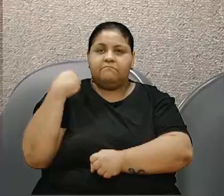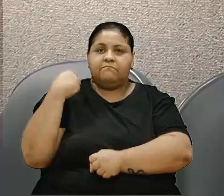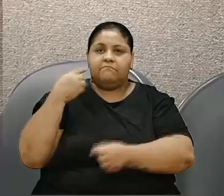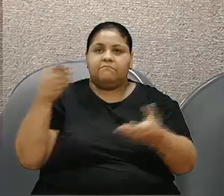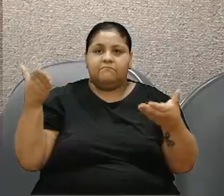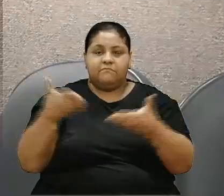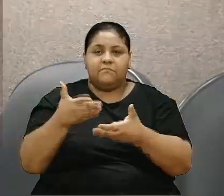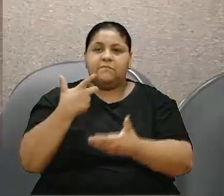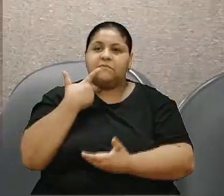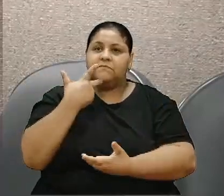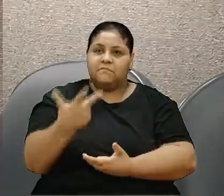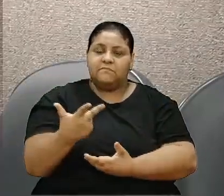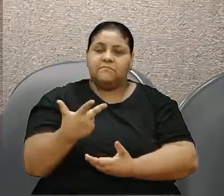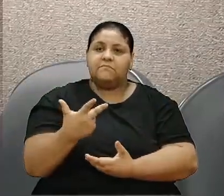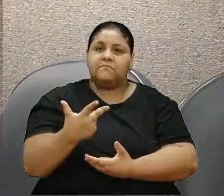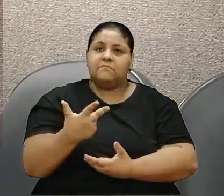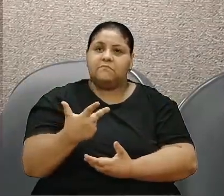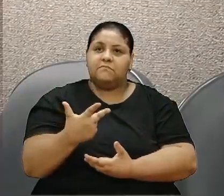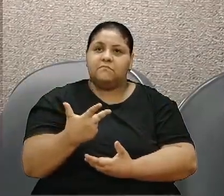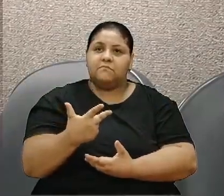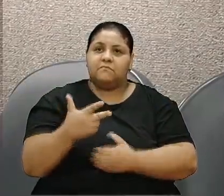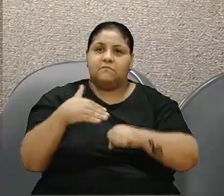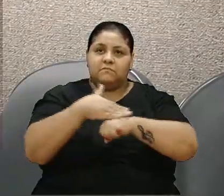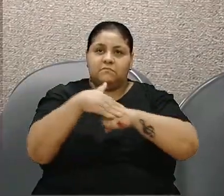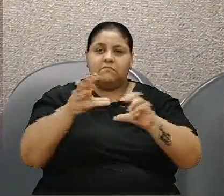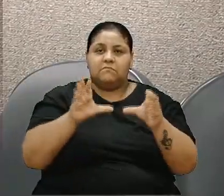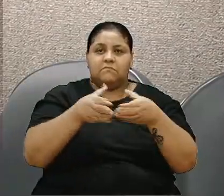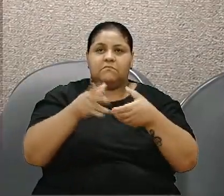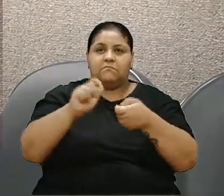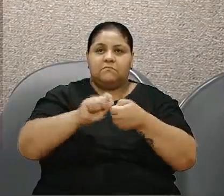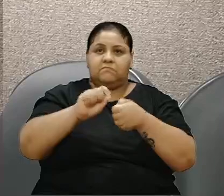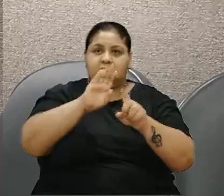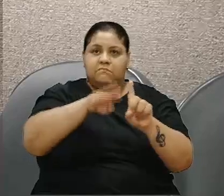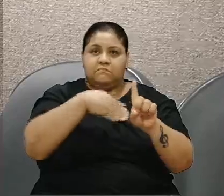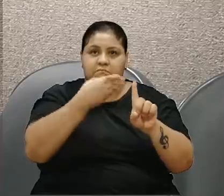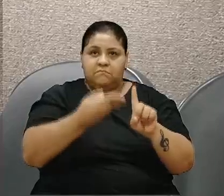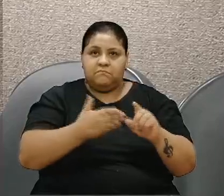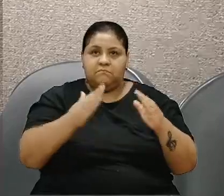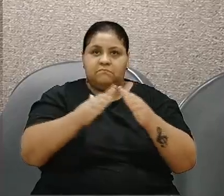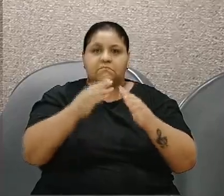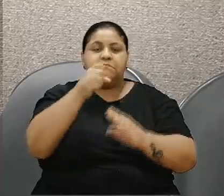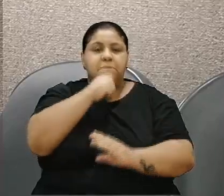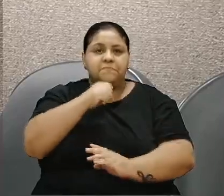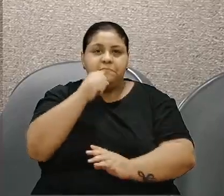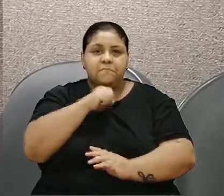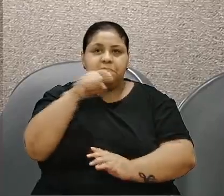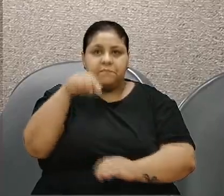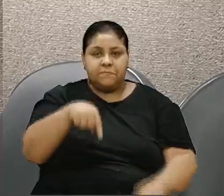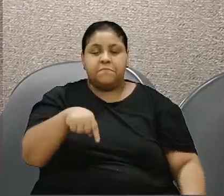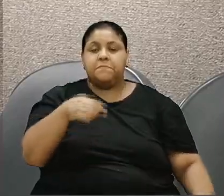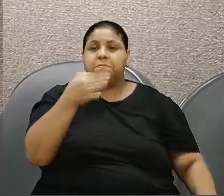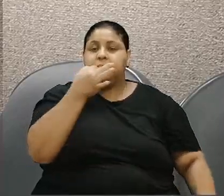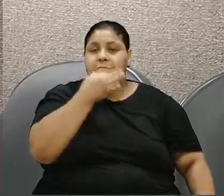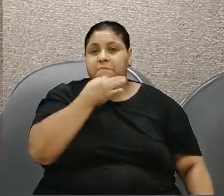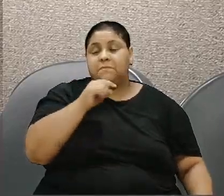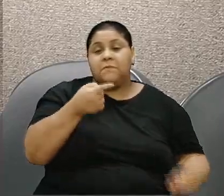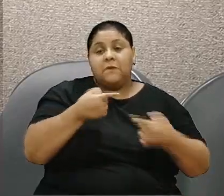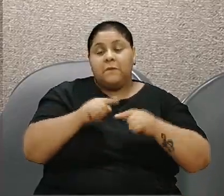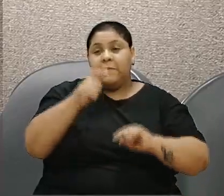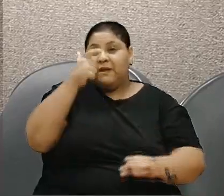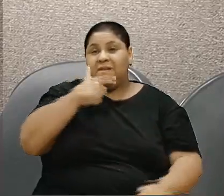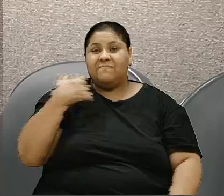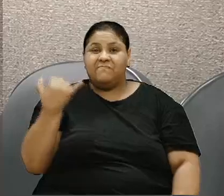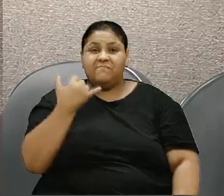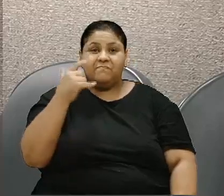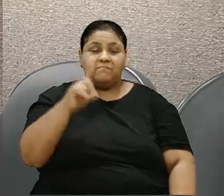já nos contou ali por meio das nossas conversas de grupo que vai fazer uma homenagem ao Lar da Velhice São Francisco de Assis aqui, mas acho importante, né, que a